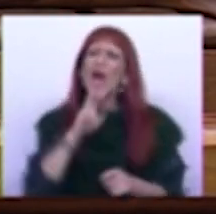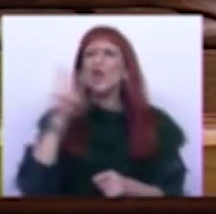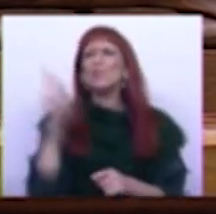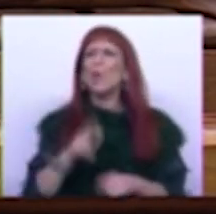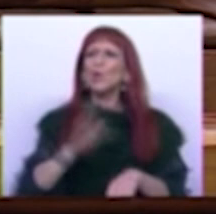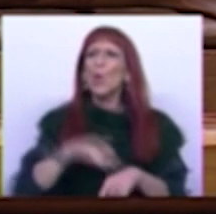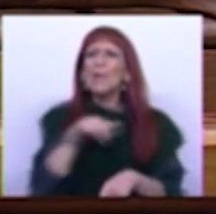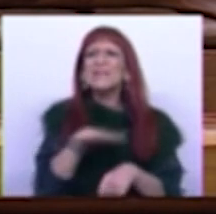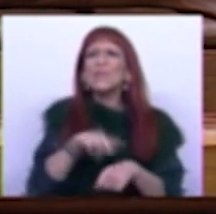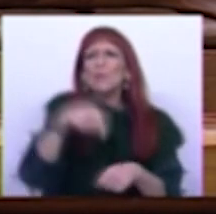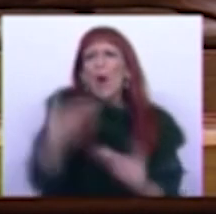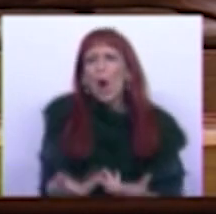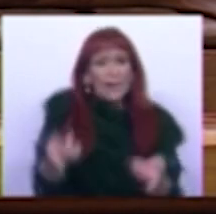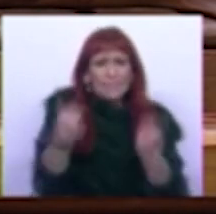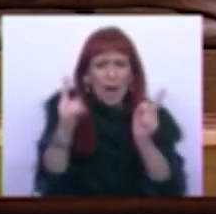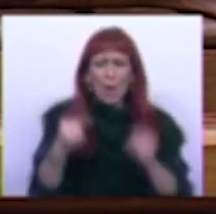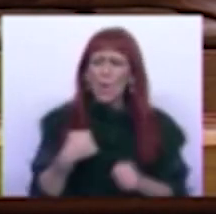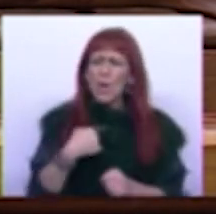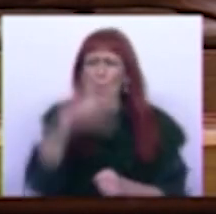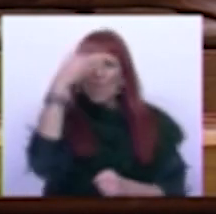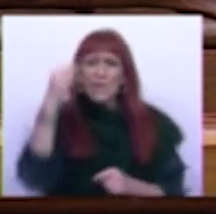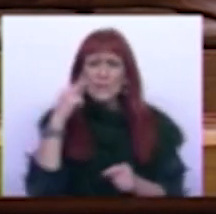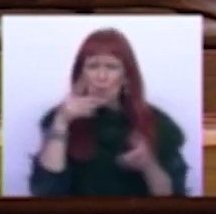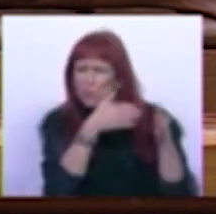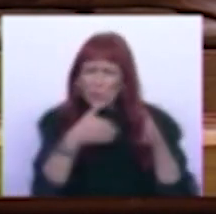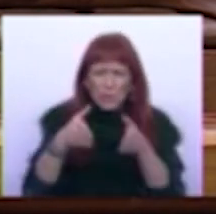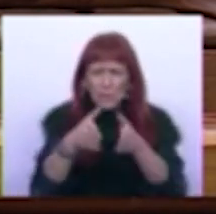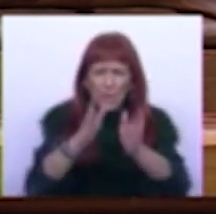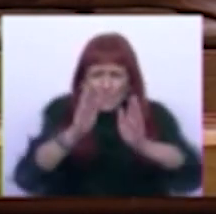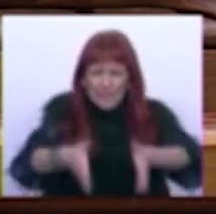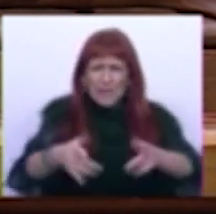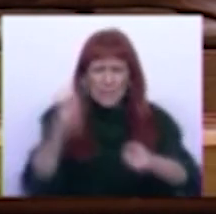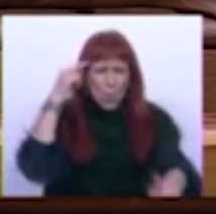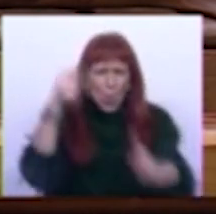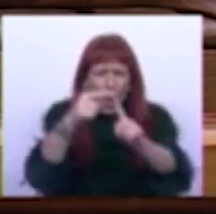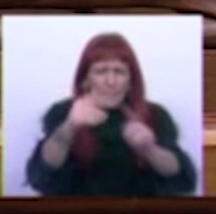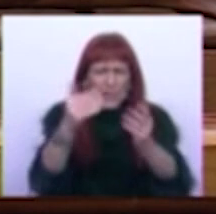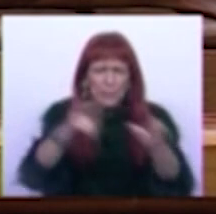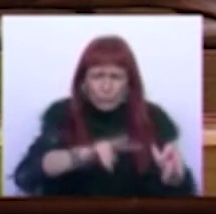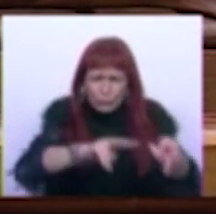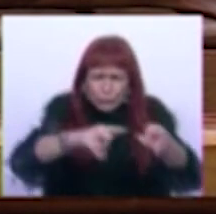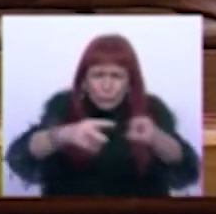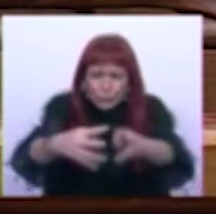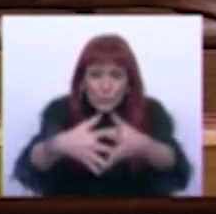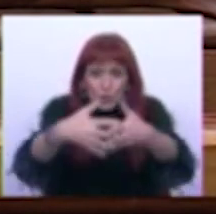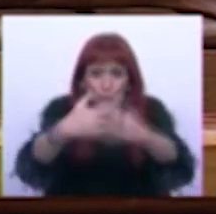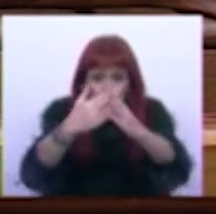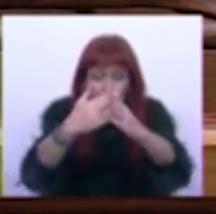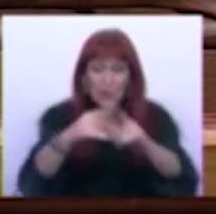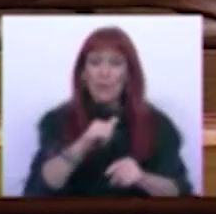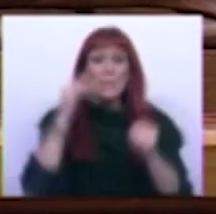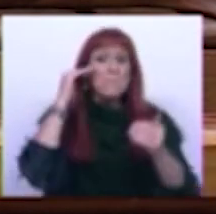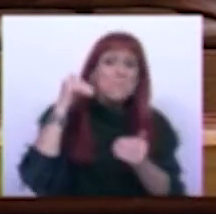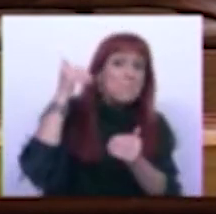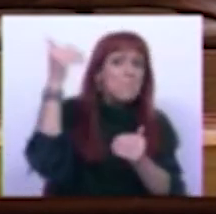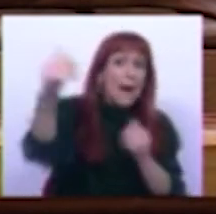à conjuntura. Deve mesmo ter uma visão estratégica e uma ambição de transformação estrutural que nos